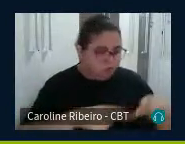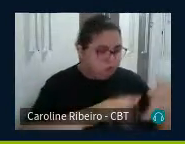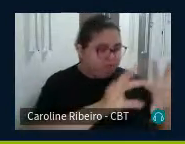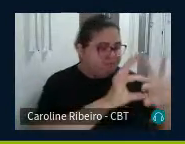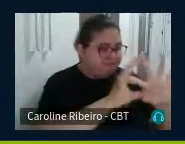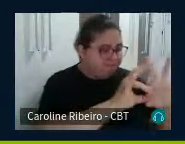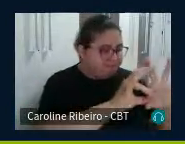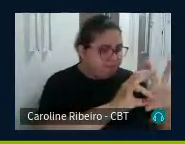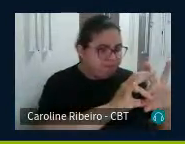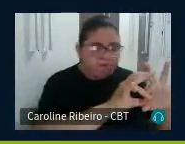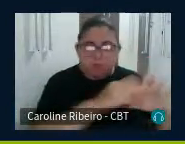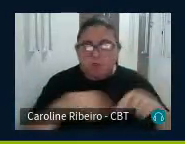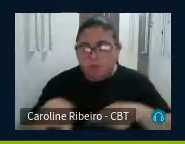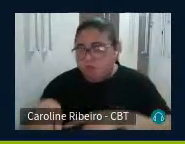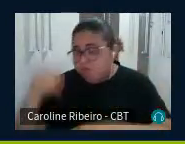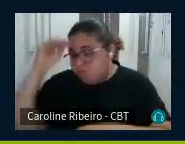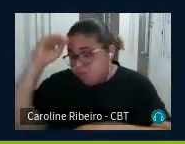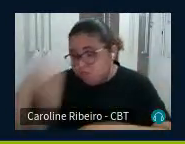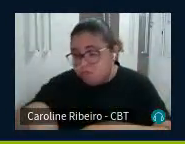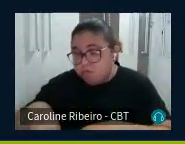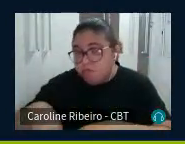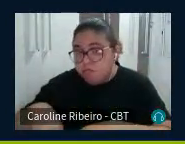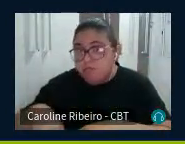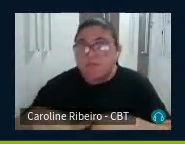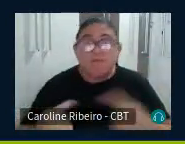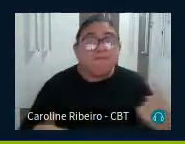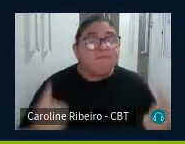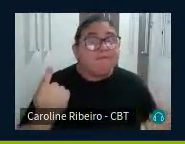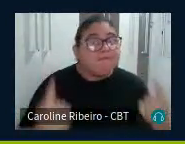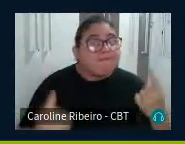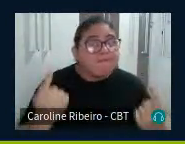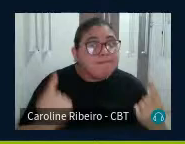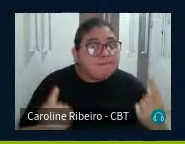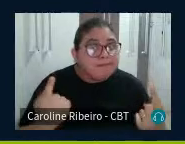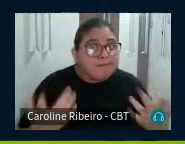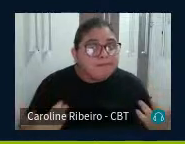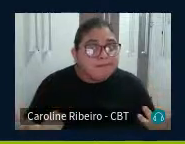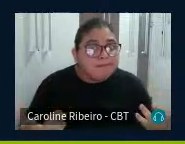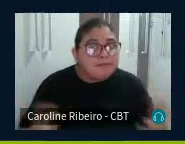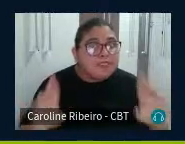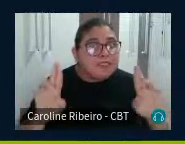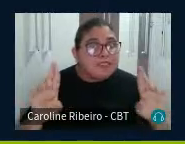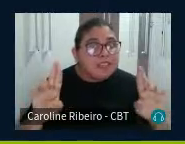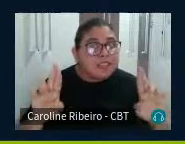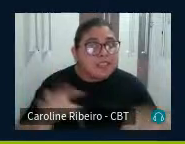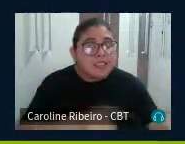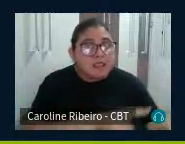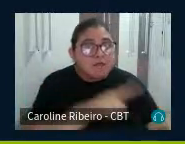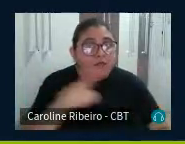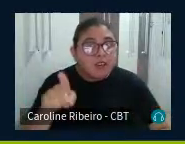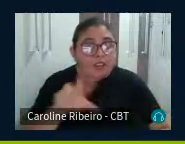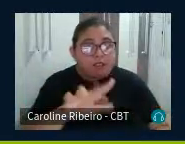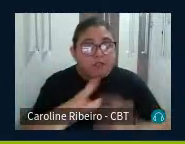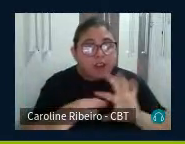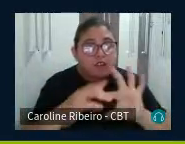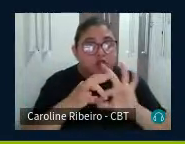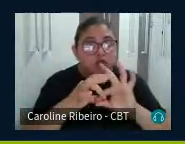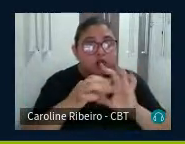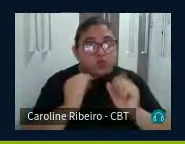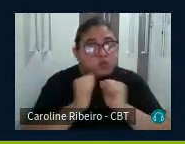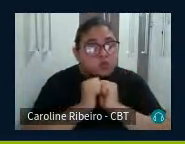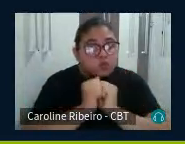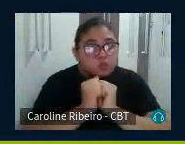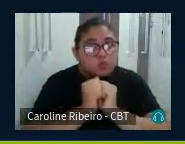enfrentamos, ou a gente desiste. Mas eu tenho certeza que vocês vão estar junto com a gente, nós vamos passar por isso e vamos